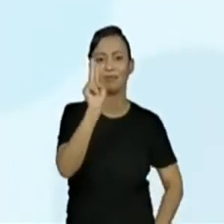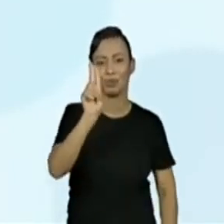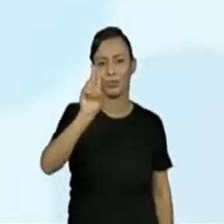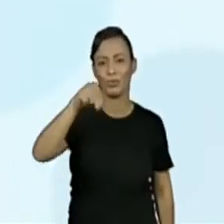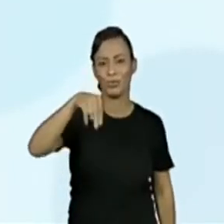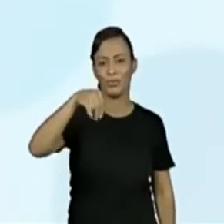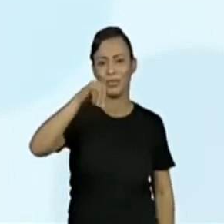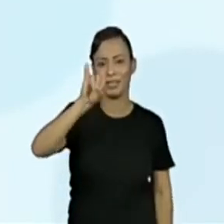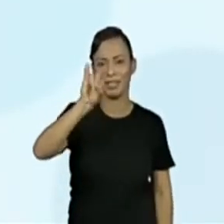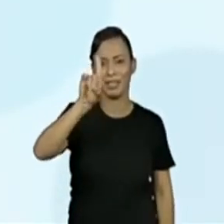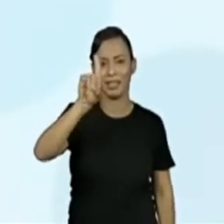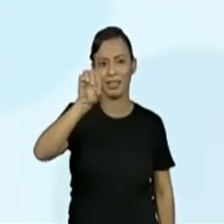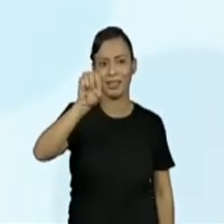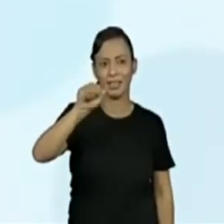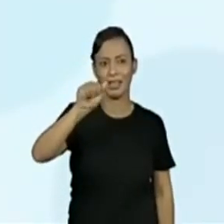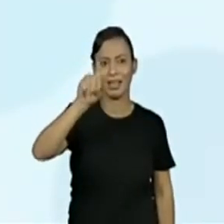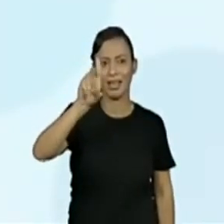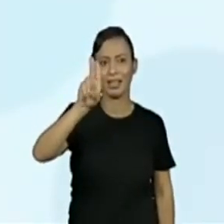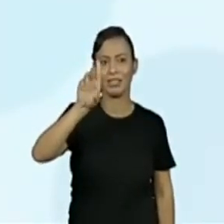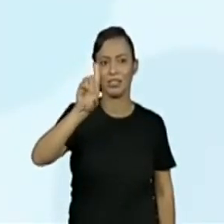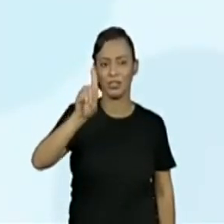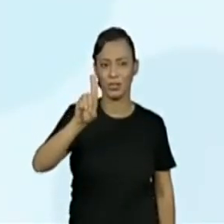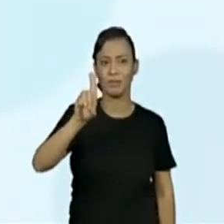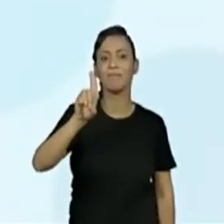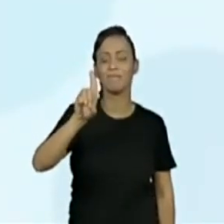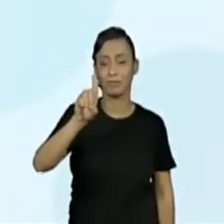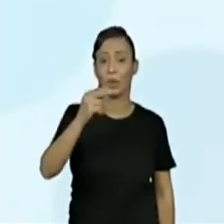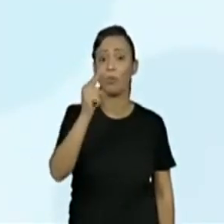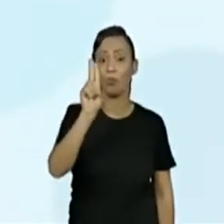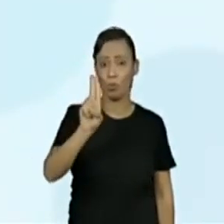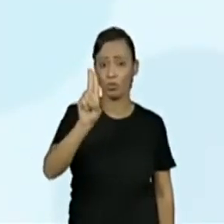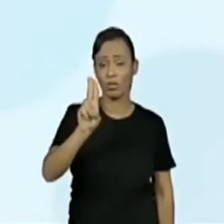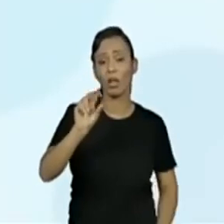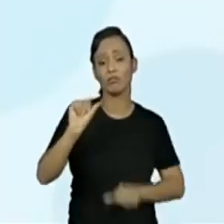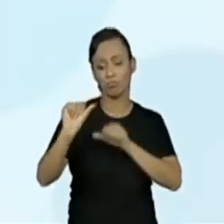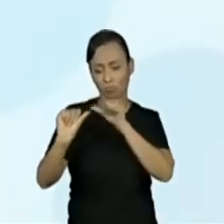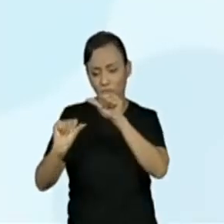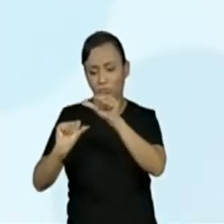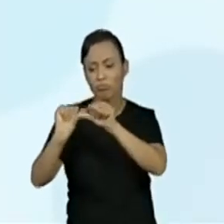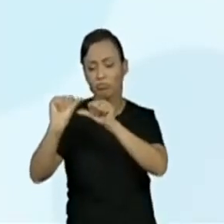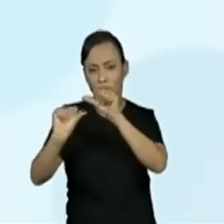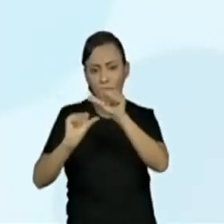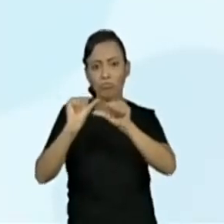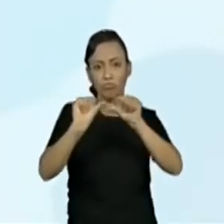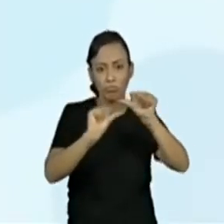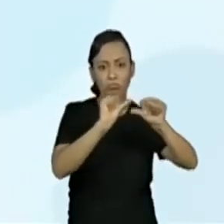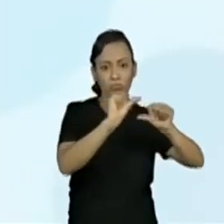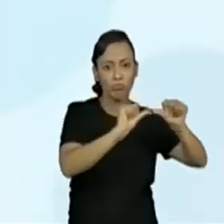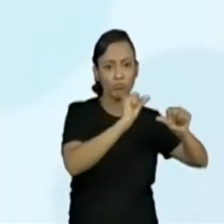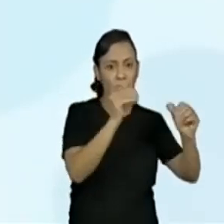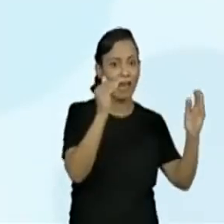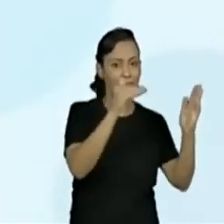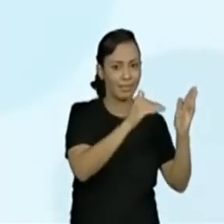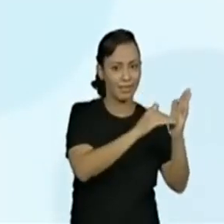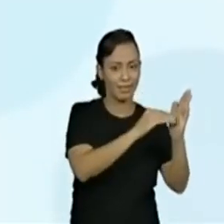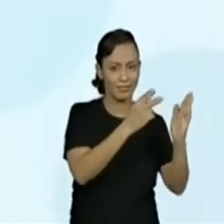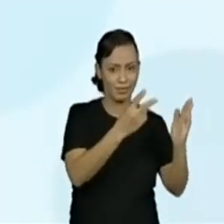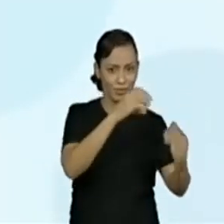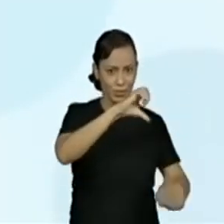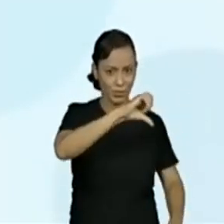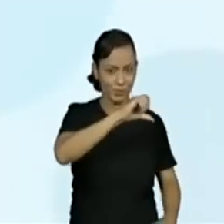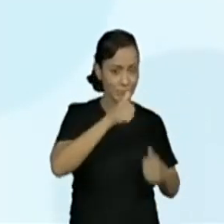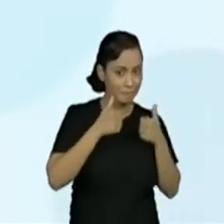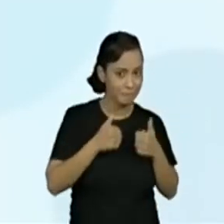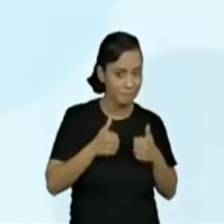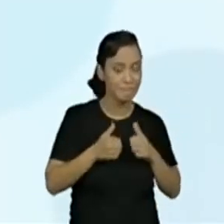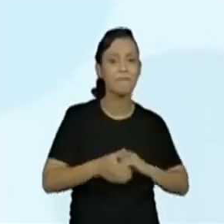unidades. Veja lá. Olha só. Só as unidades mudam. Muito bem. Vamos então para um próximo